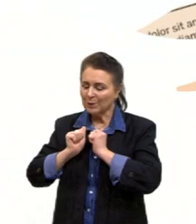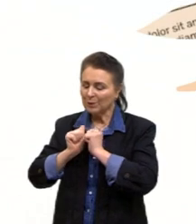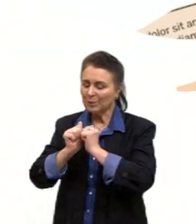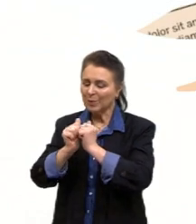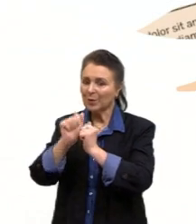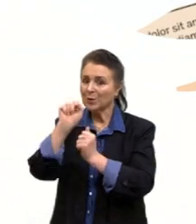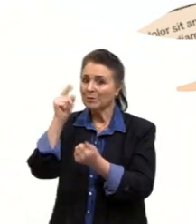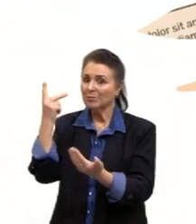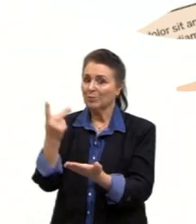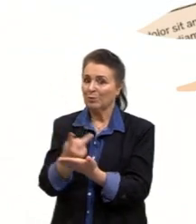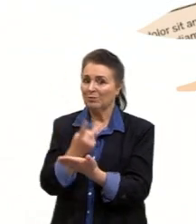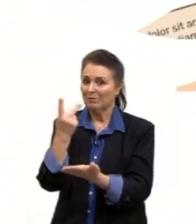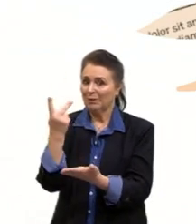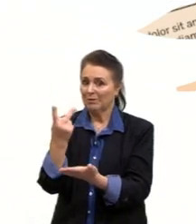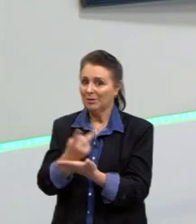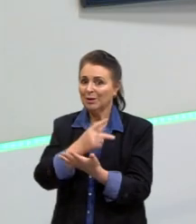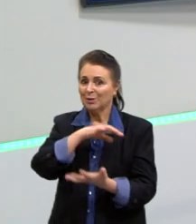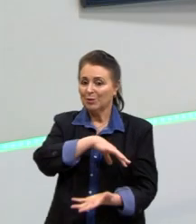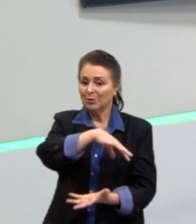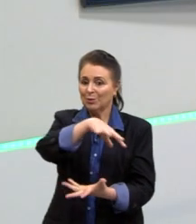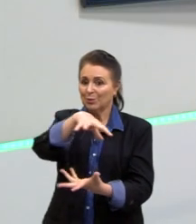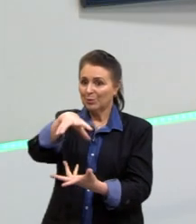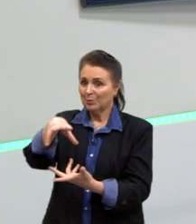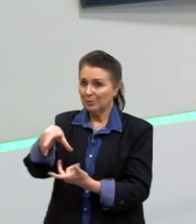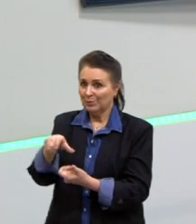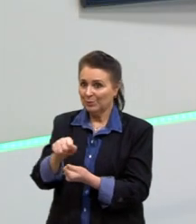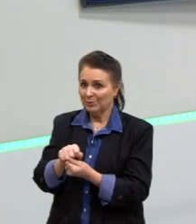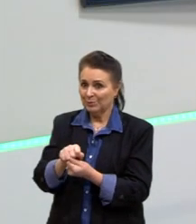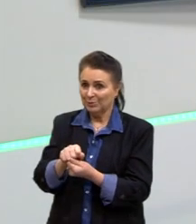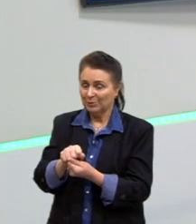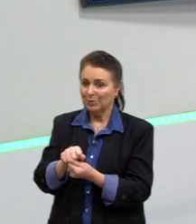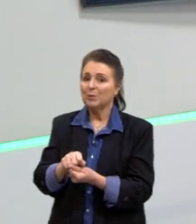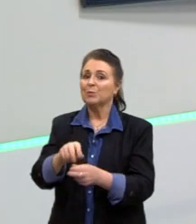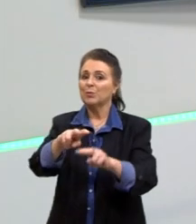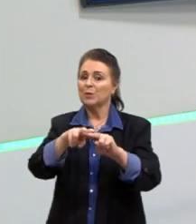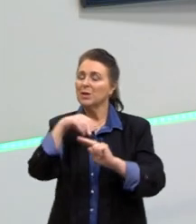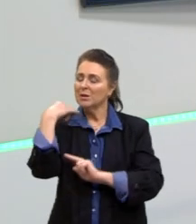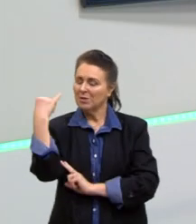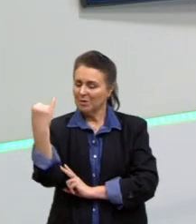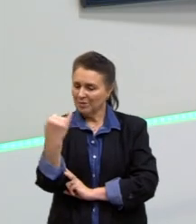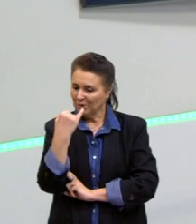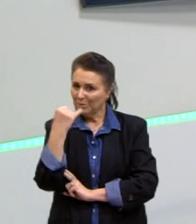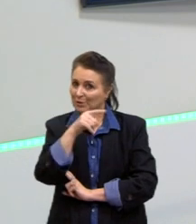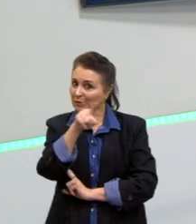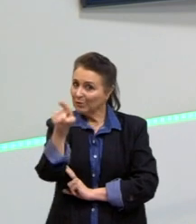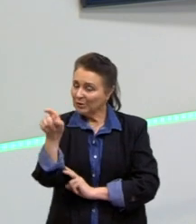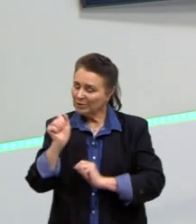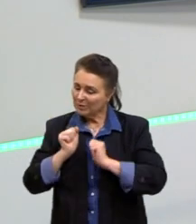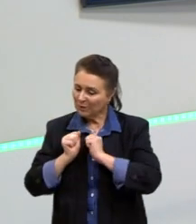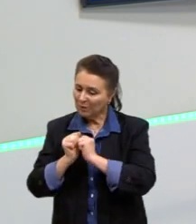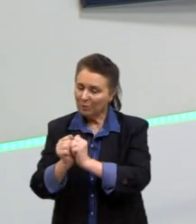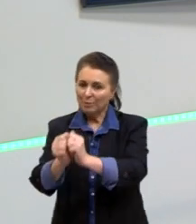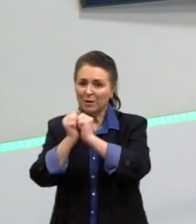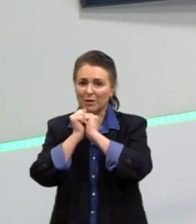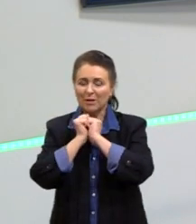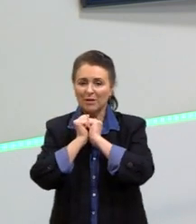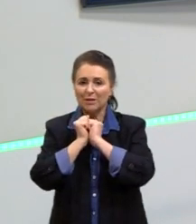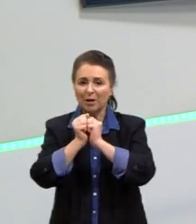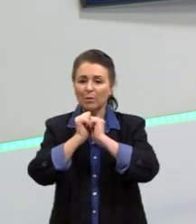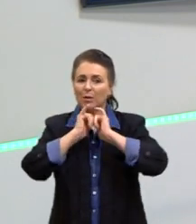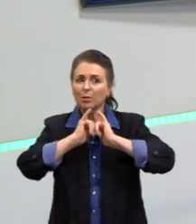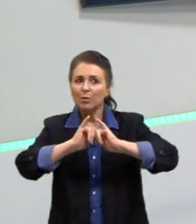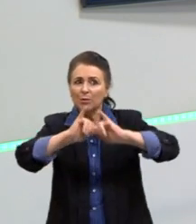está acontecendo no mundo, tá? Então, é extremamente importante que vocês acompanhem notícias do que